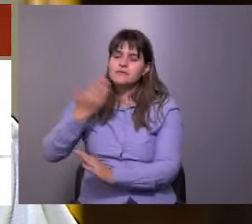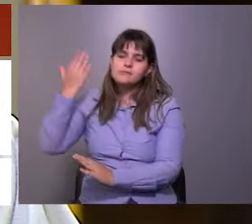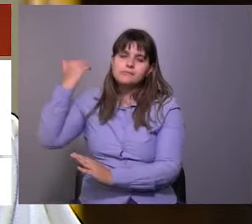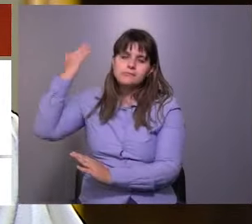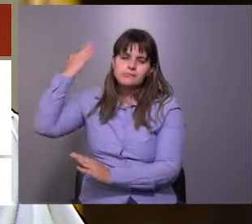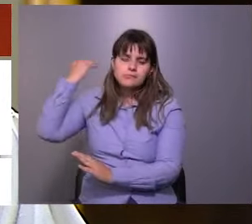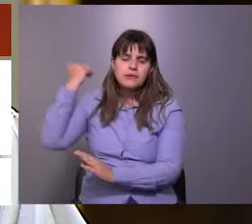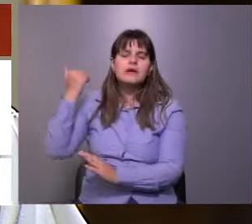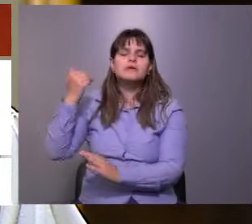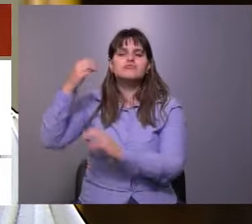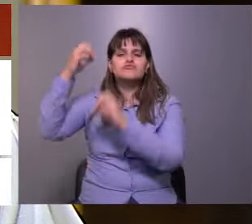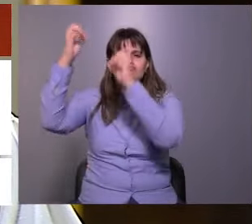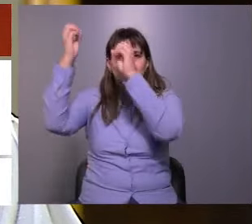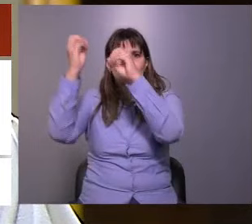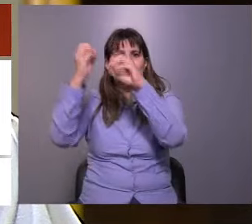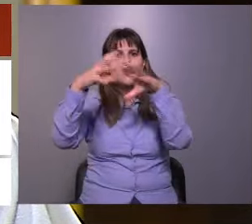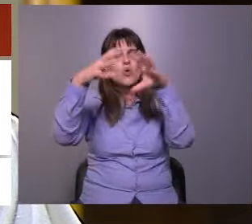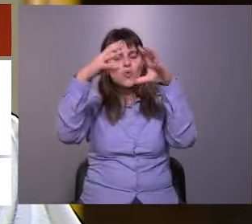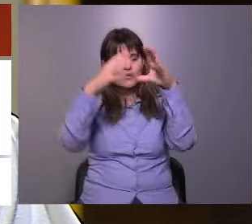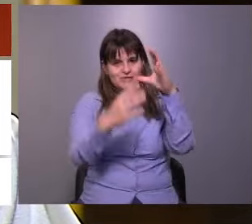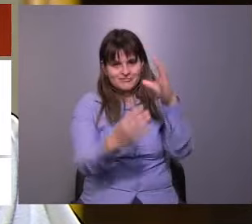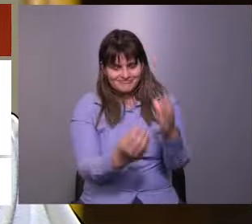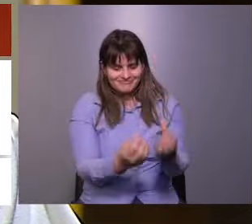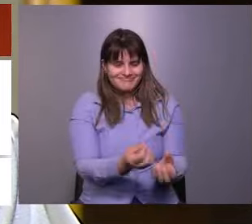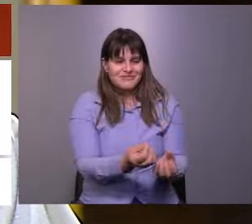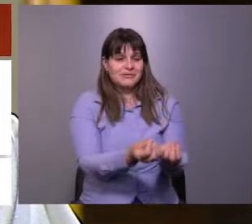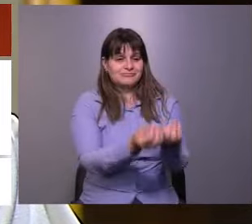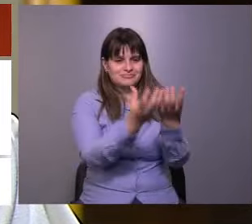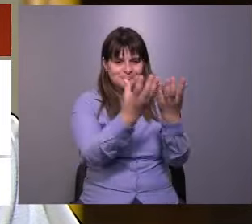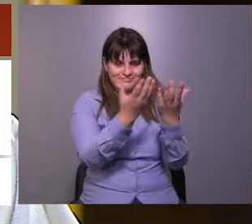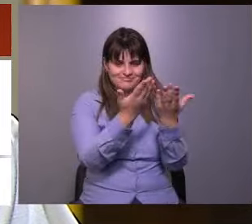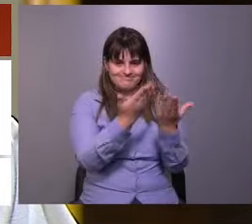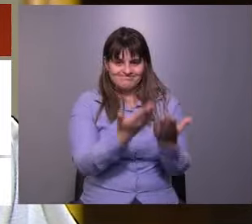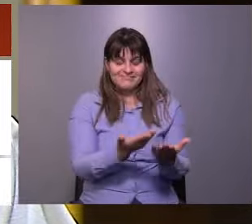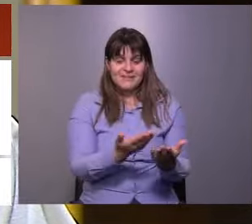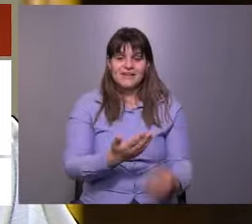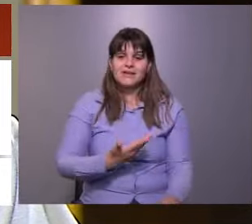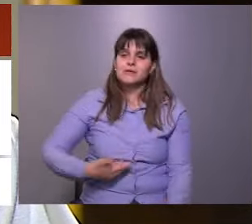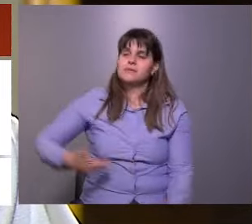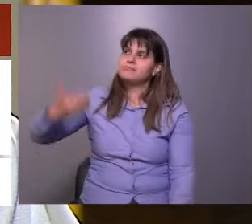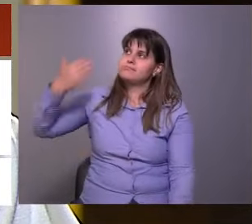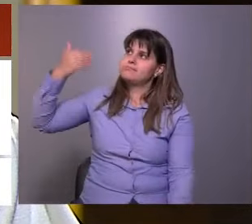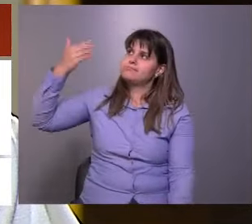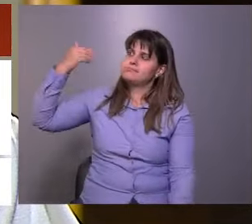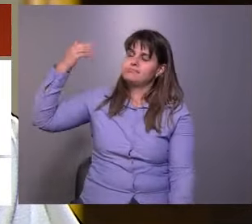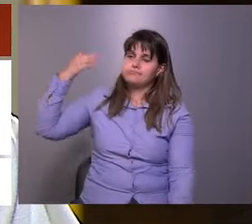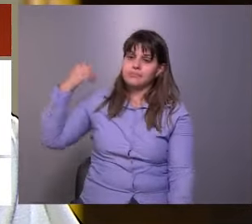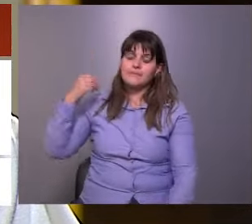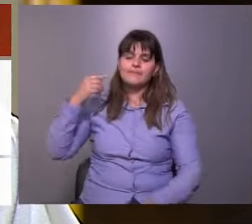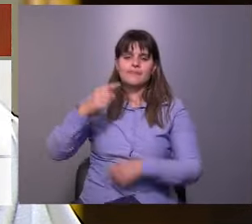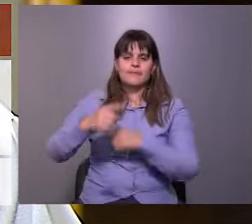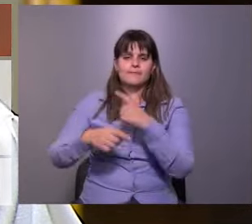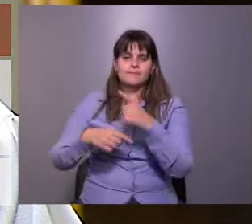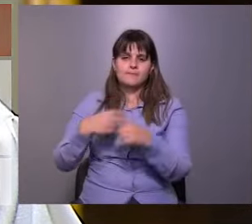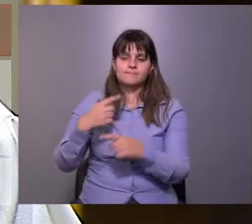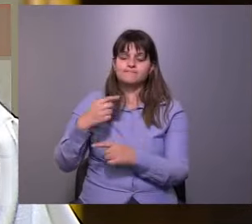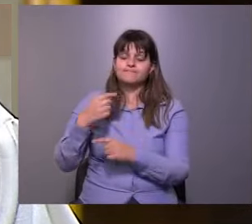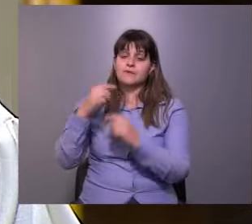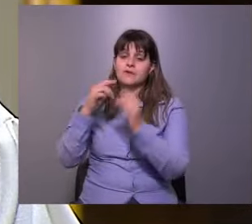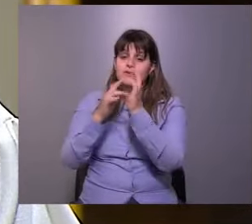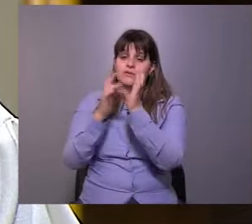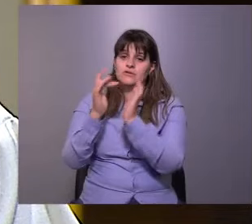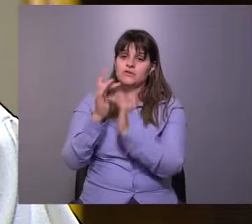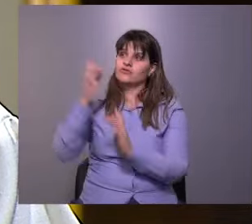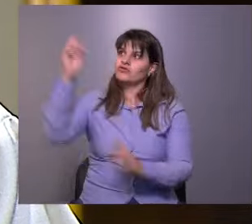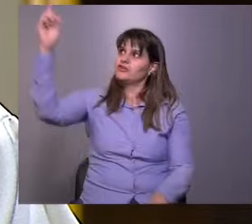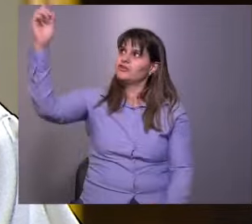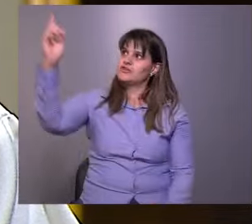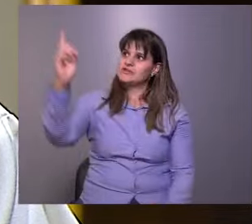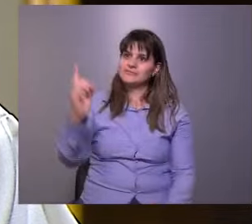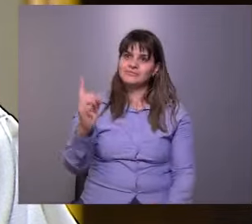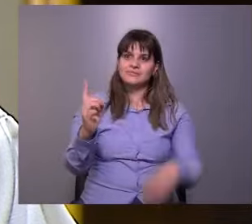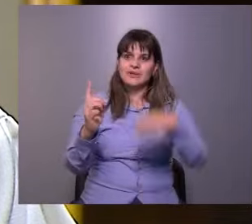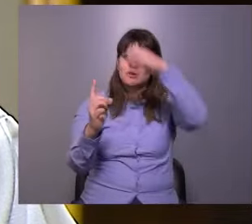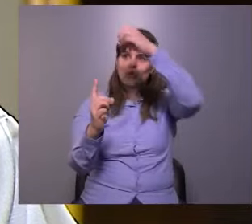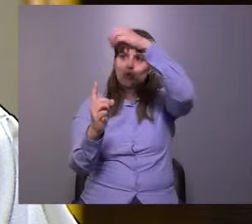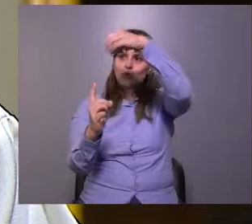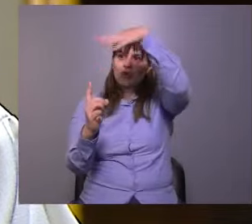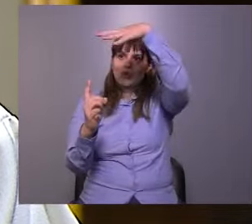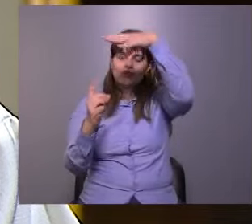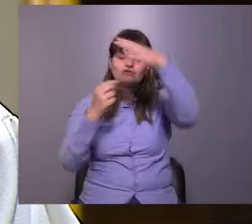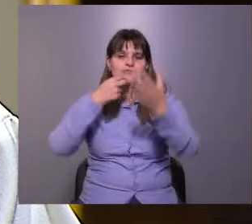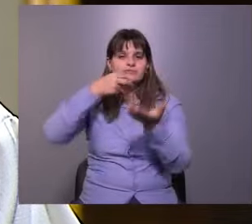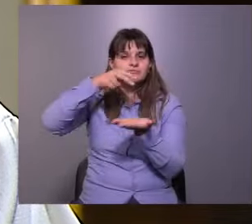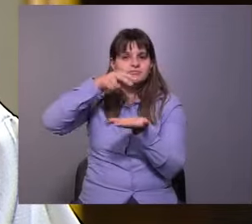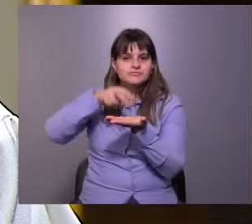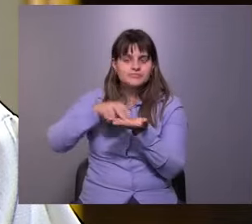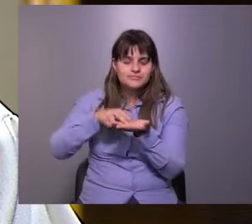que arde junto da capelinha. A sua luz anuncia aquela luz primeira que brilhou por entre as